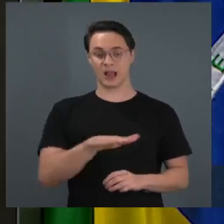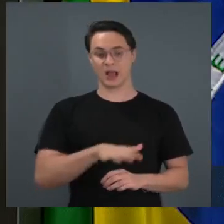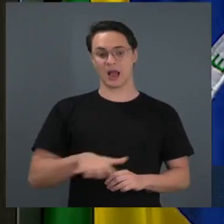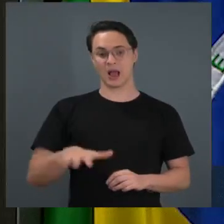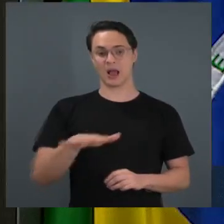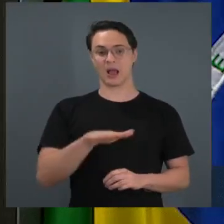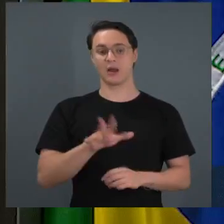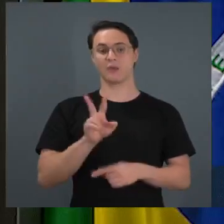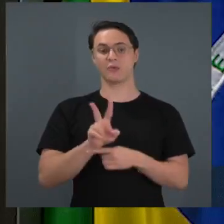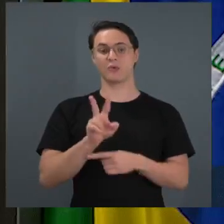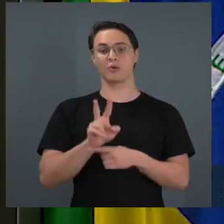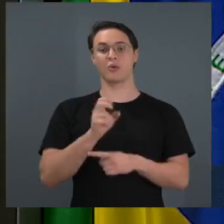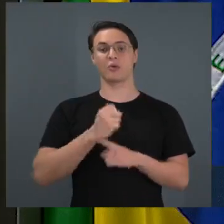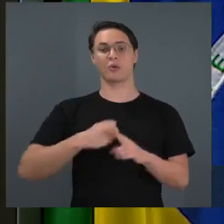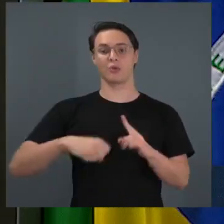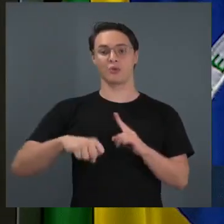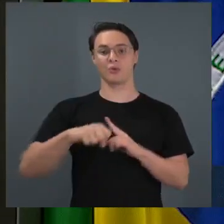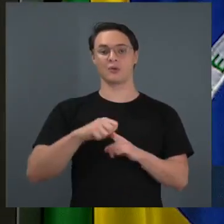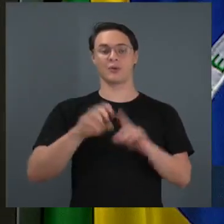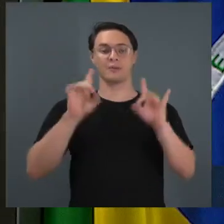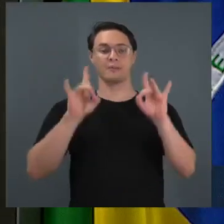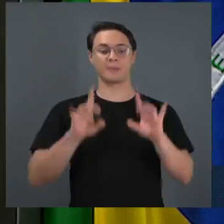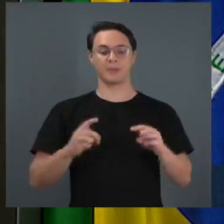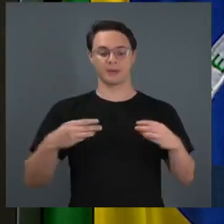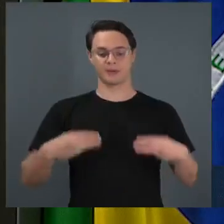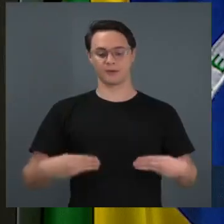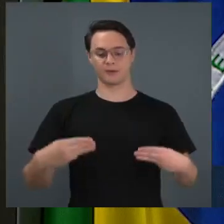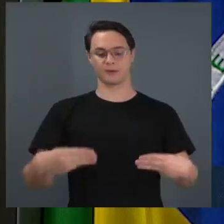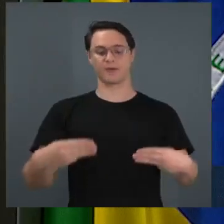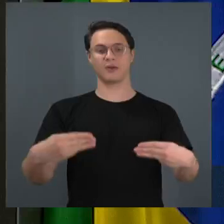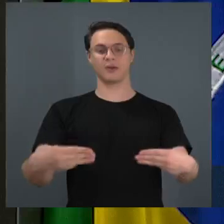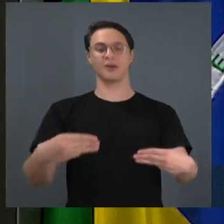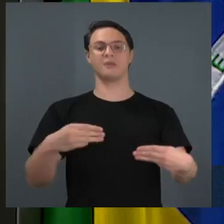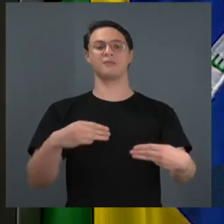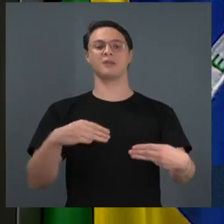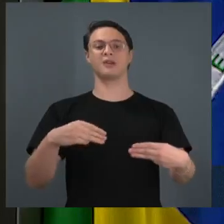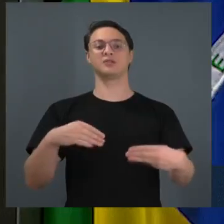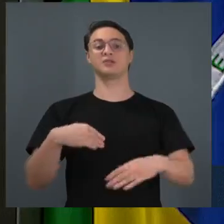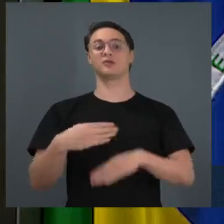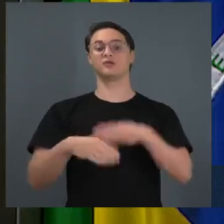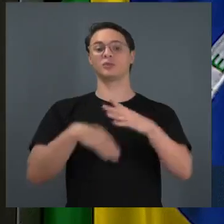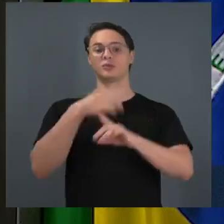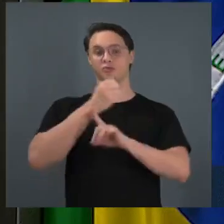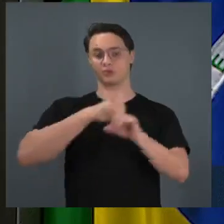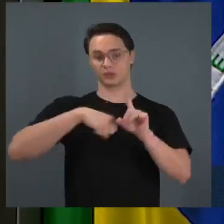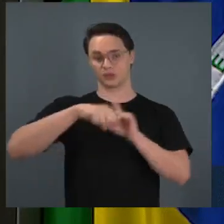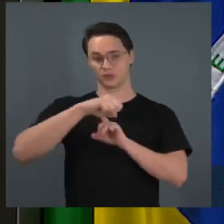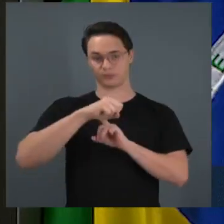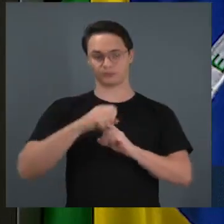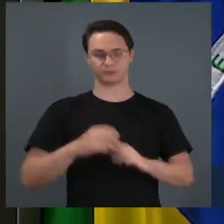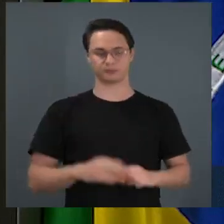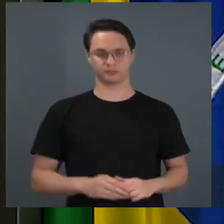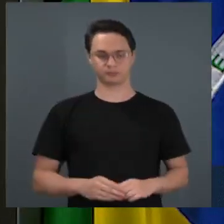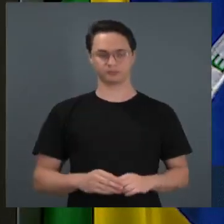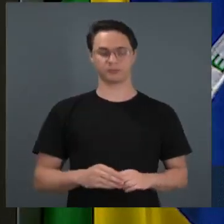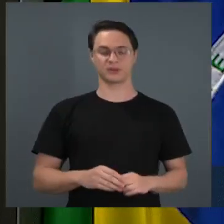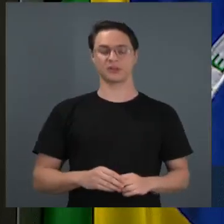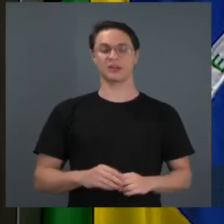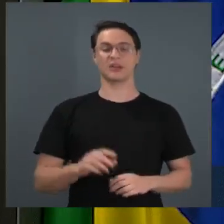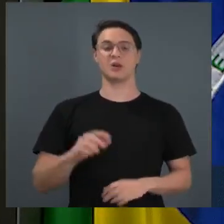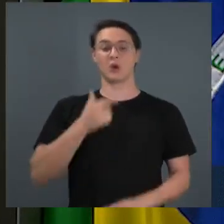Proteção Social Especial do Ministério do Desenvolvimento Social e Combate à Fome. Gabriel